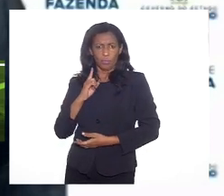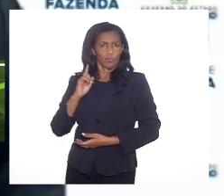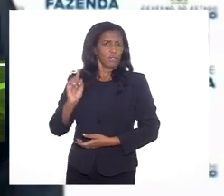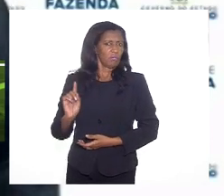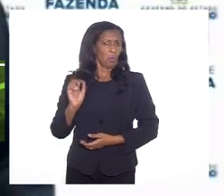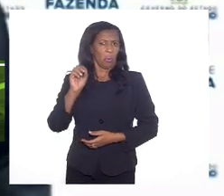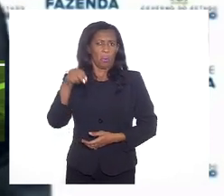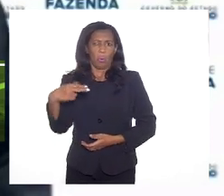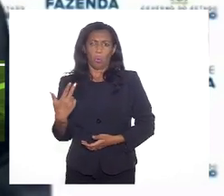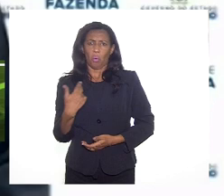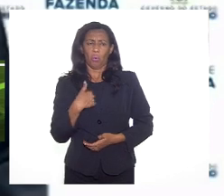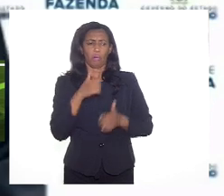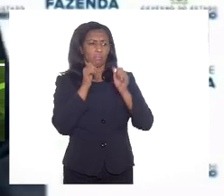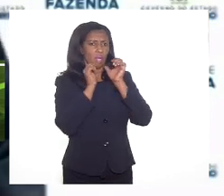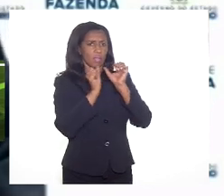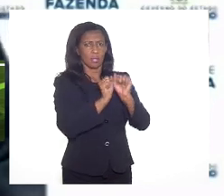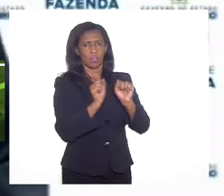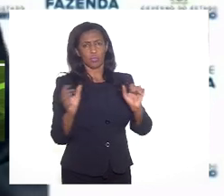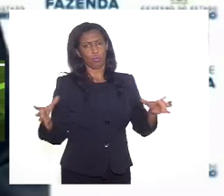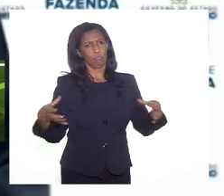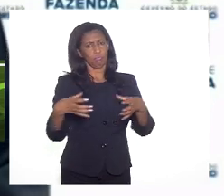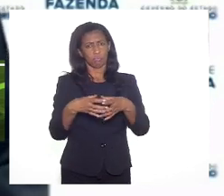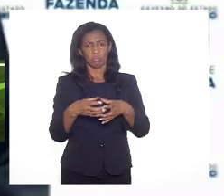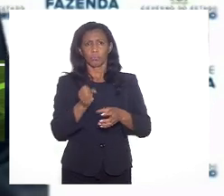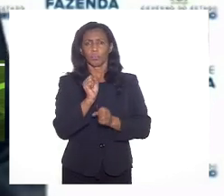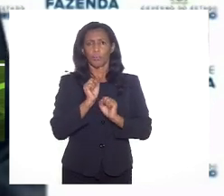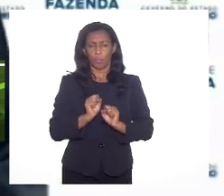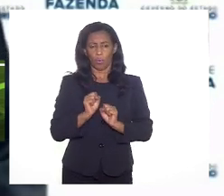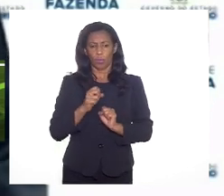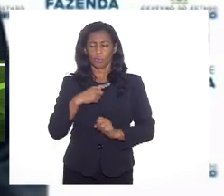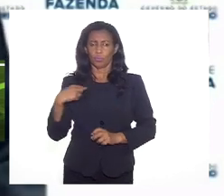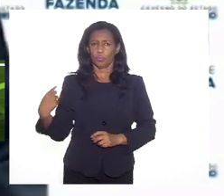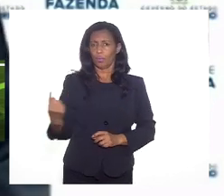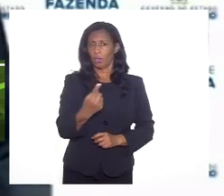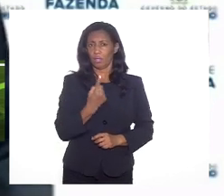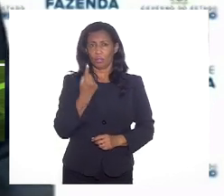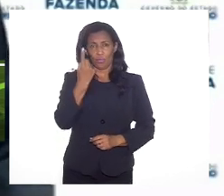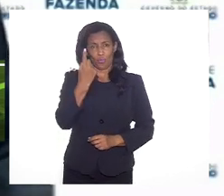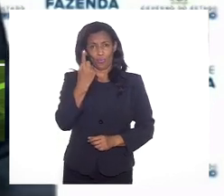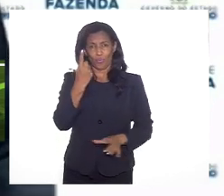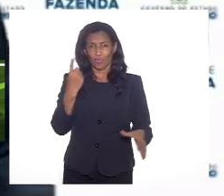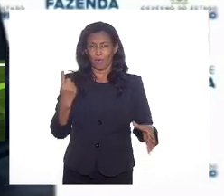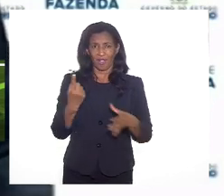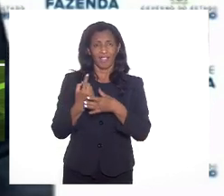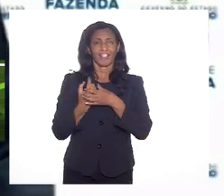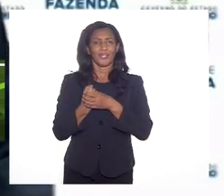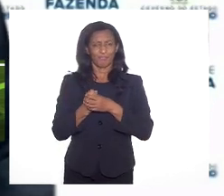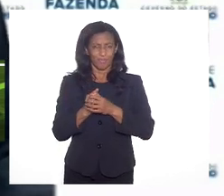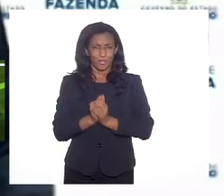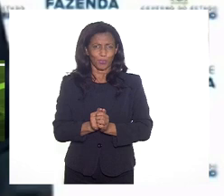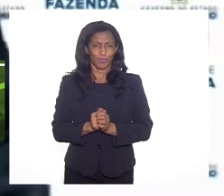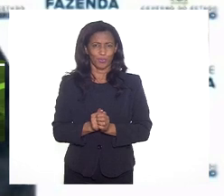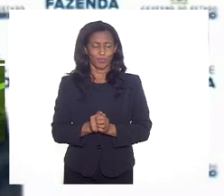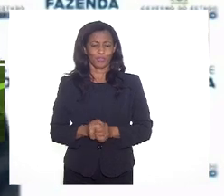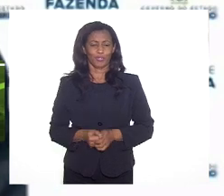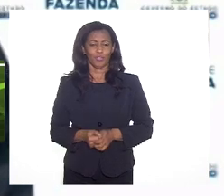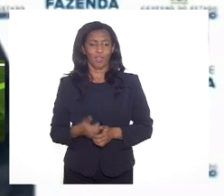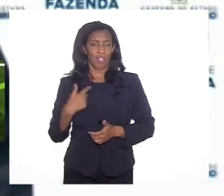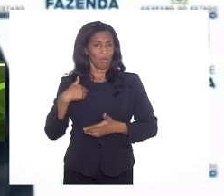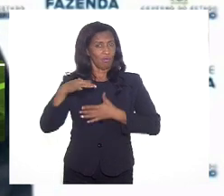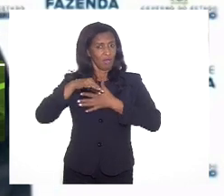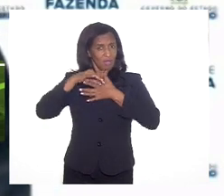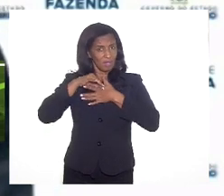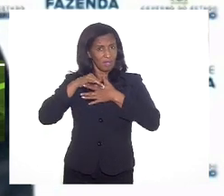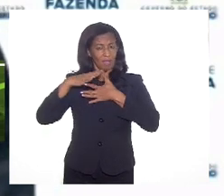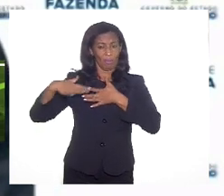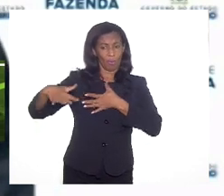através também da assessoria. Porque aqui a gente forma um time, né? Eu digo só que eu, na verdade, estou na liderança do time, mas é um